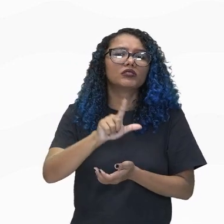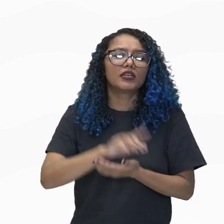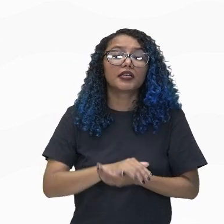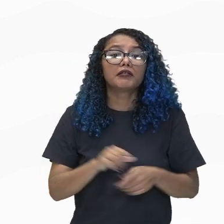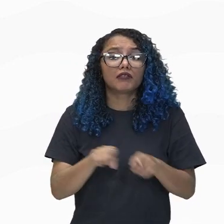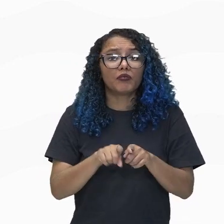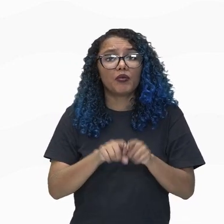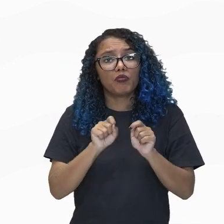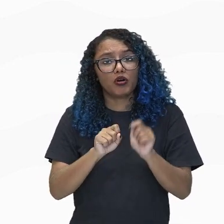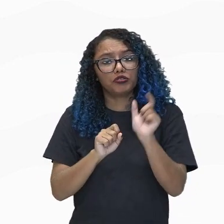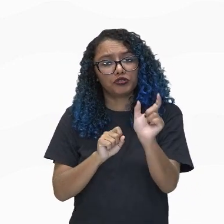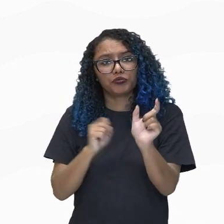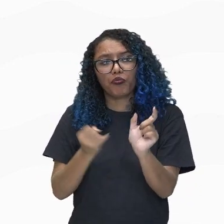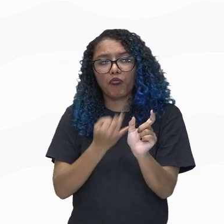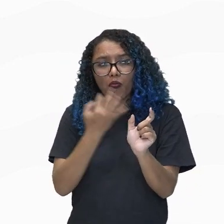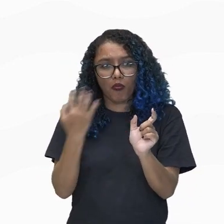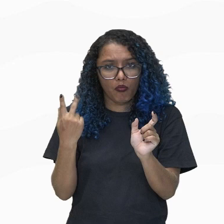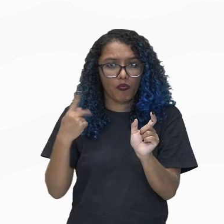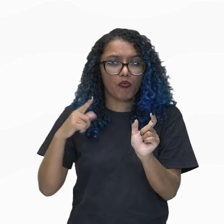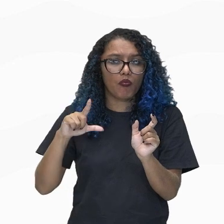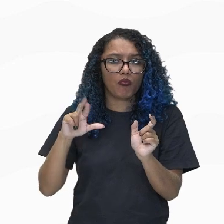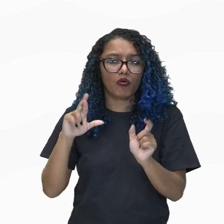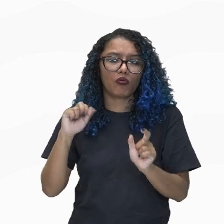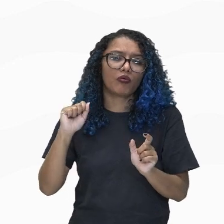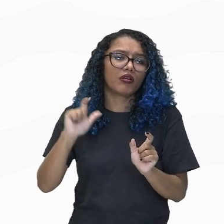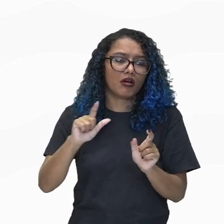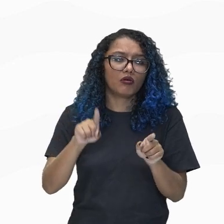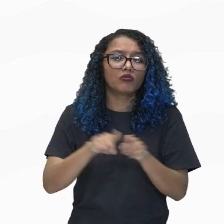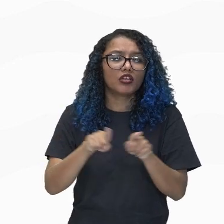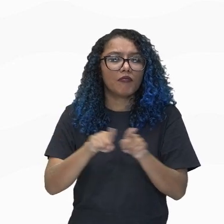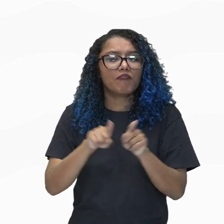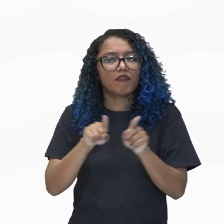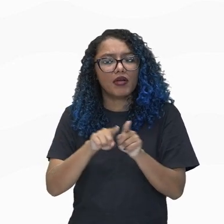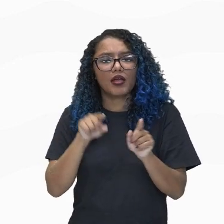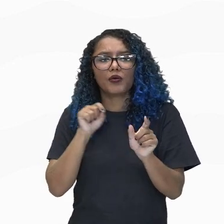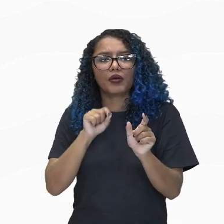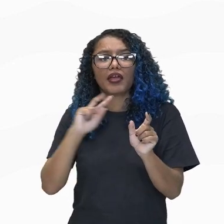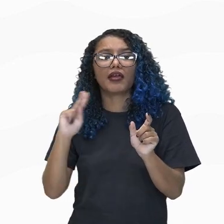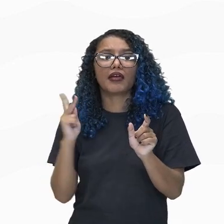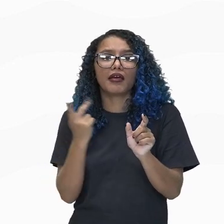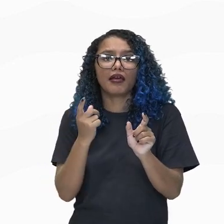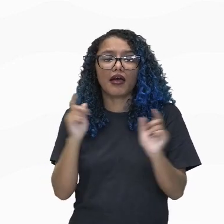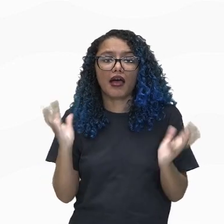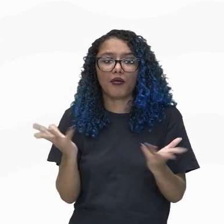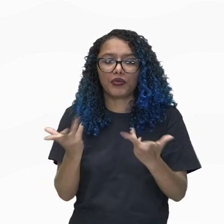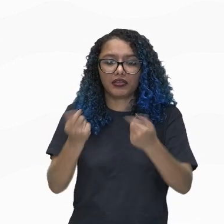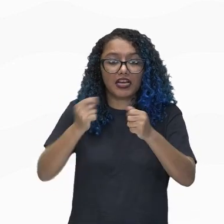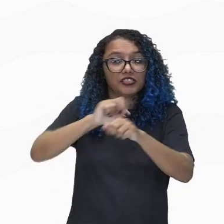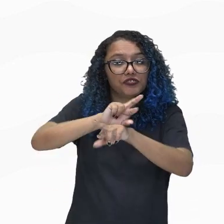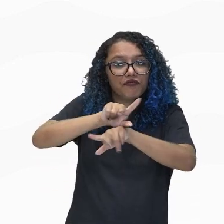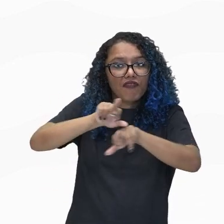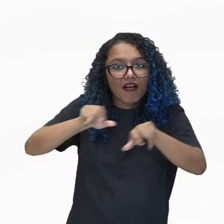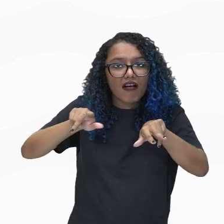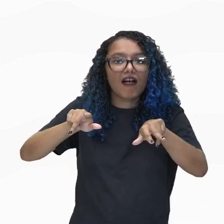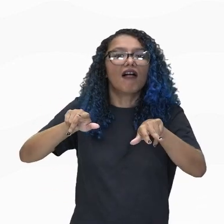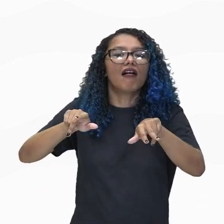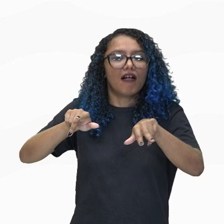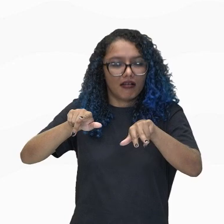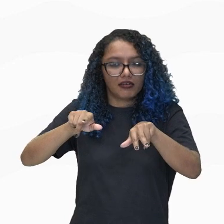plural, ou seja, as habilidades. Então, as habilidades, elas vão servir